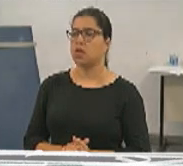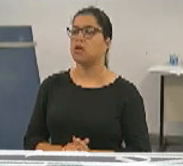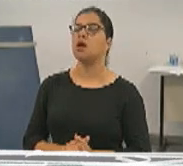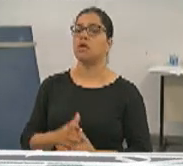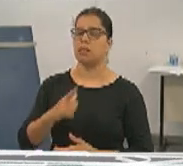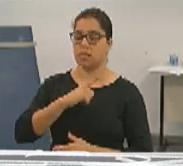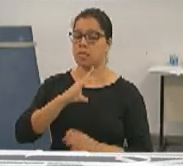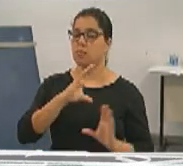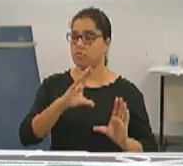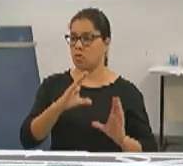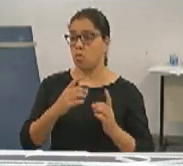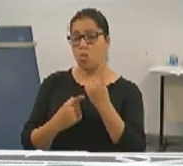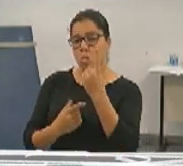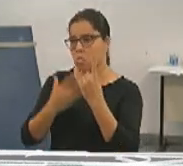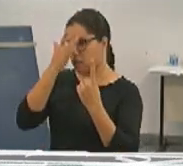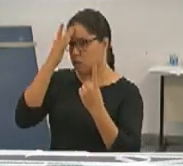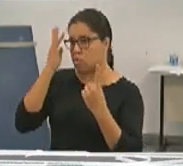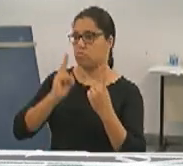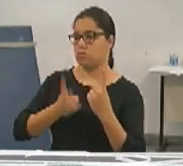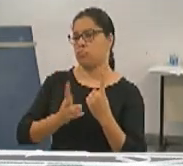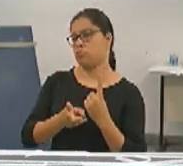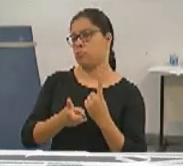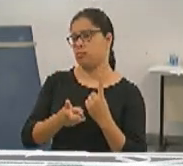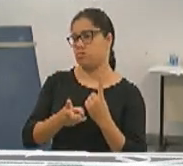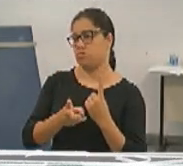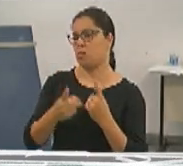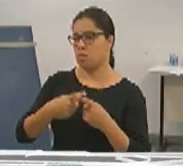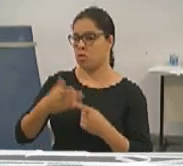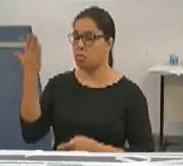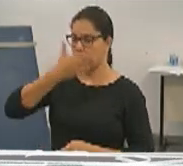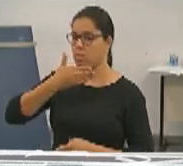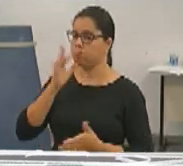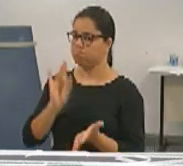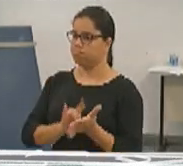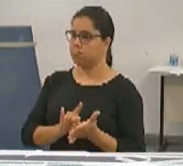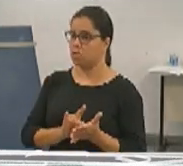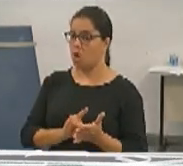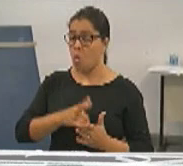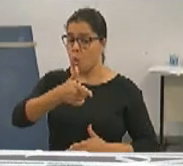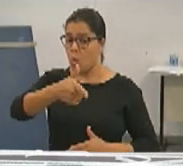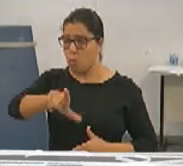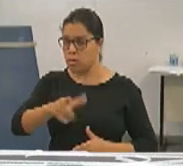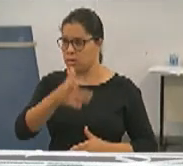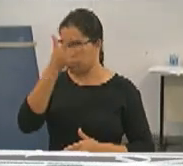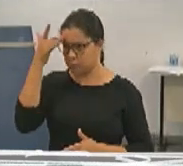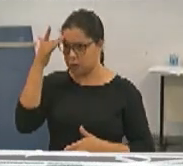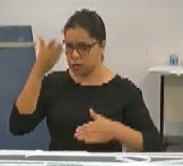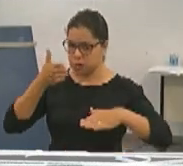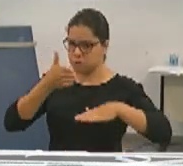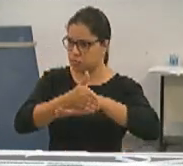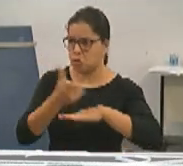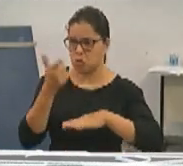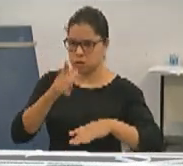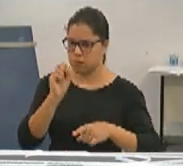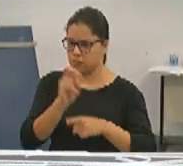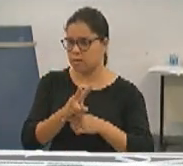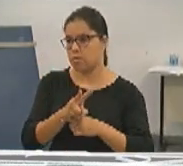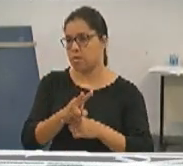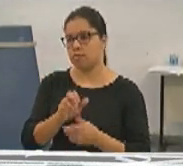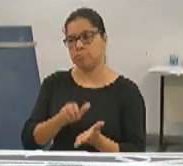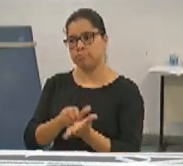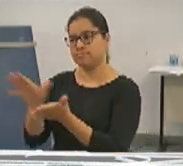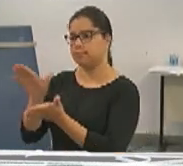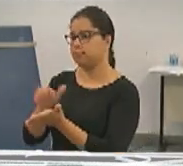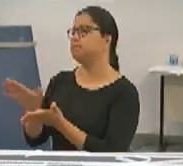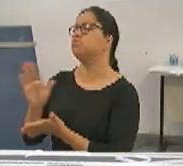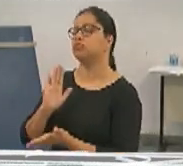da universidade. Com isso, a gente resolveu colocar a comissão de heteroidentificação já na matrícula, para